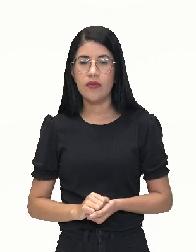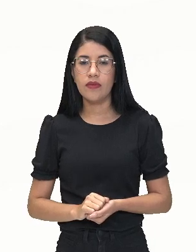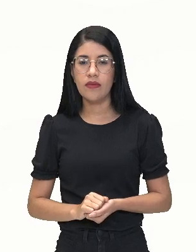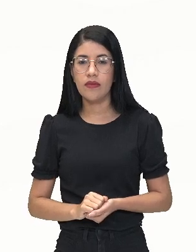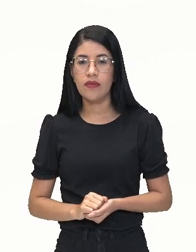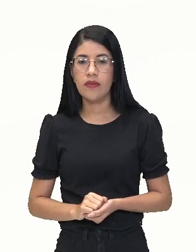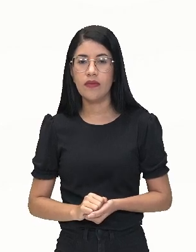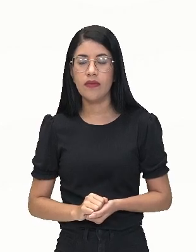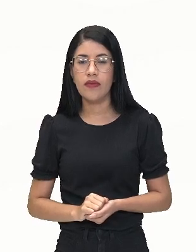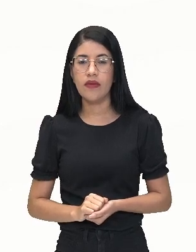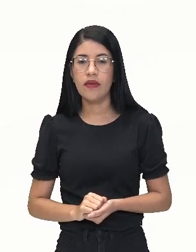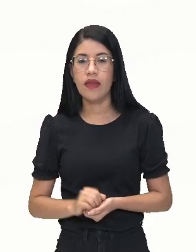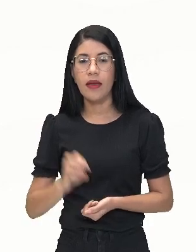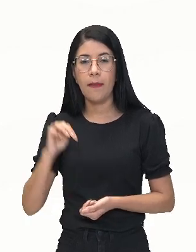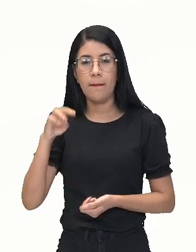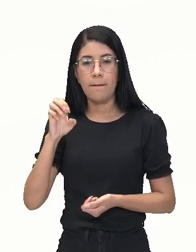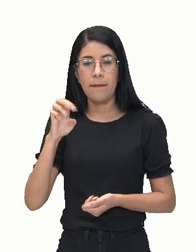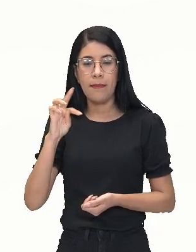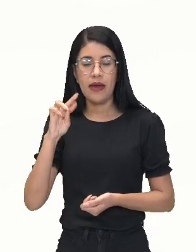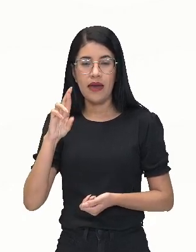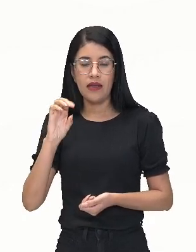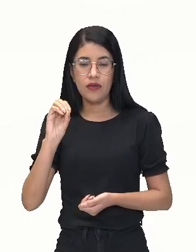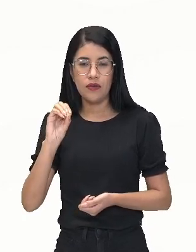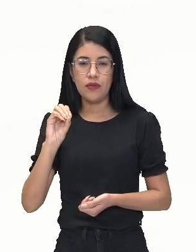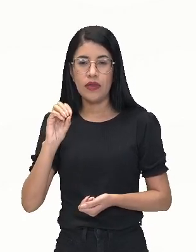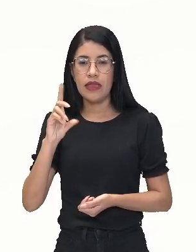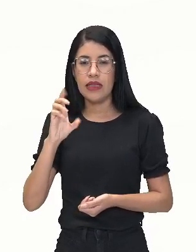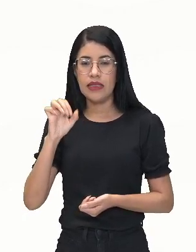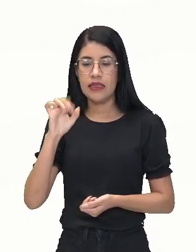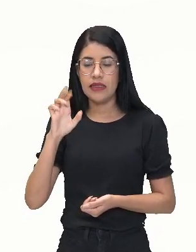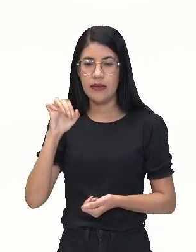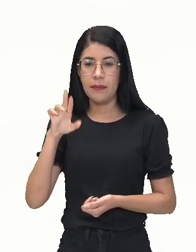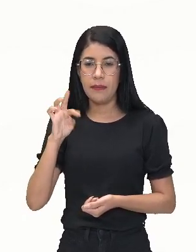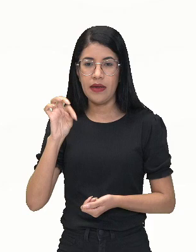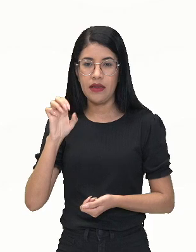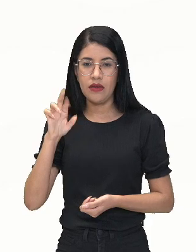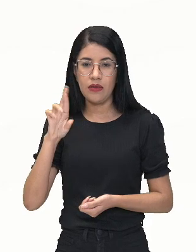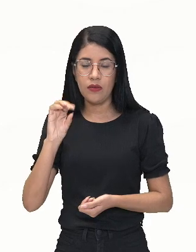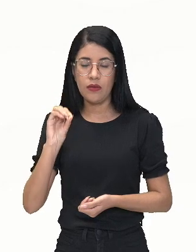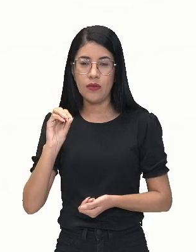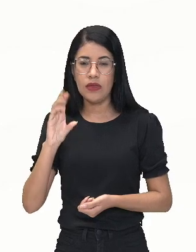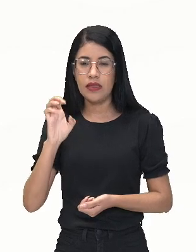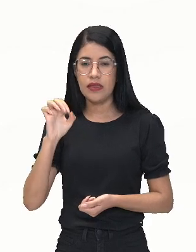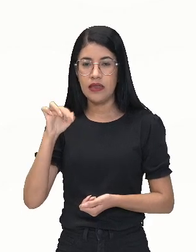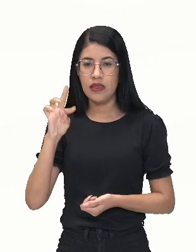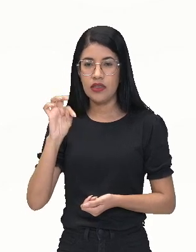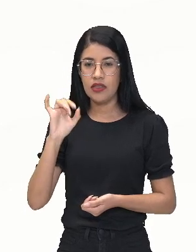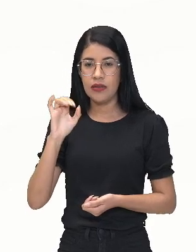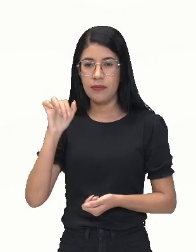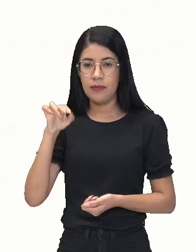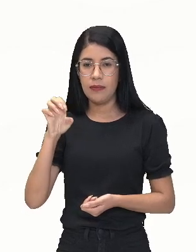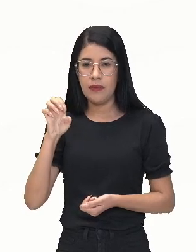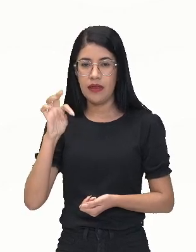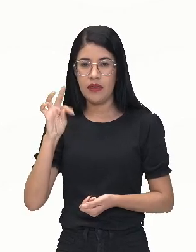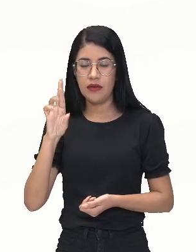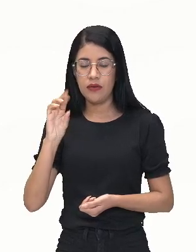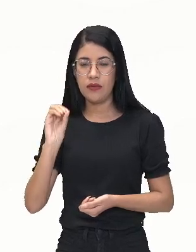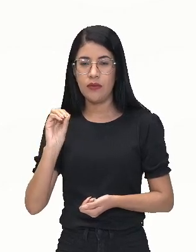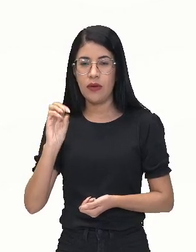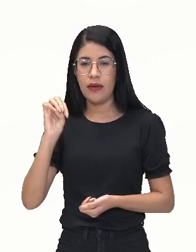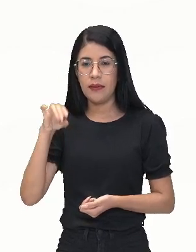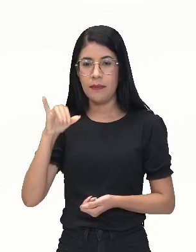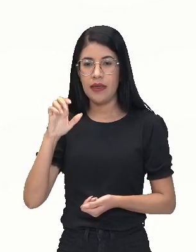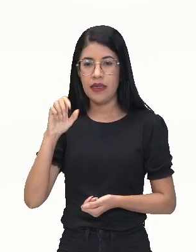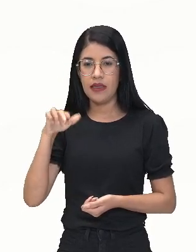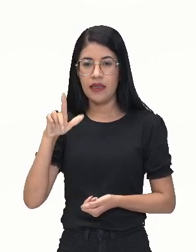M, metros, DM, decímetros, CM, centímetros, MM,